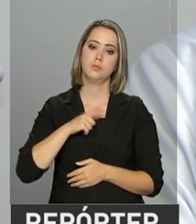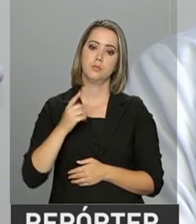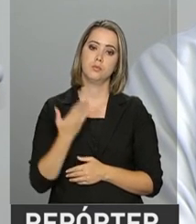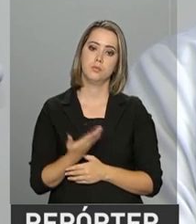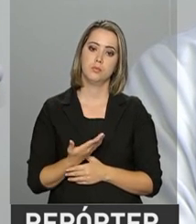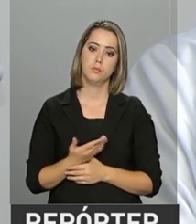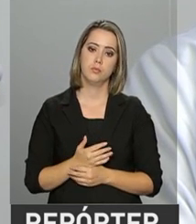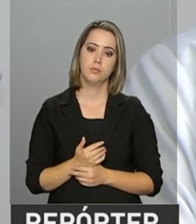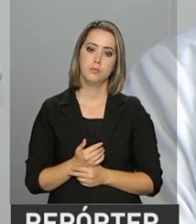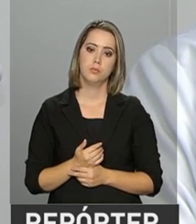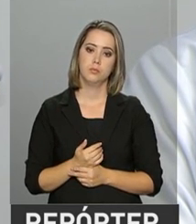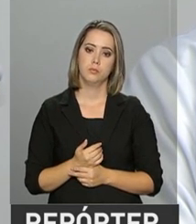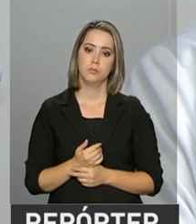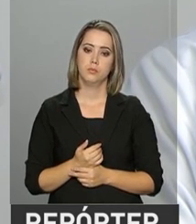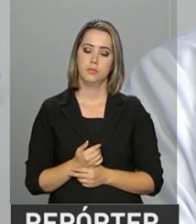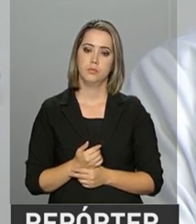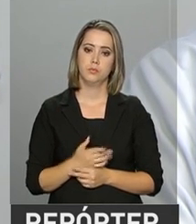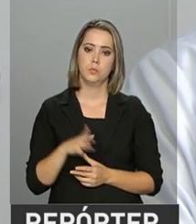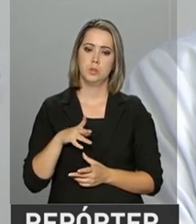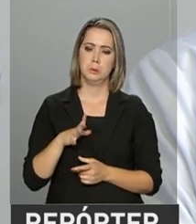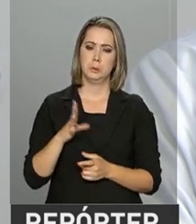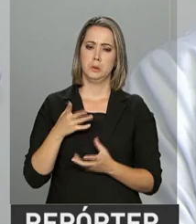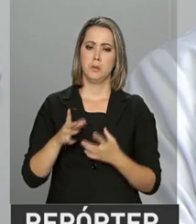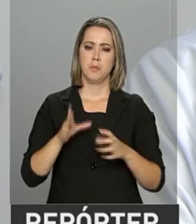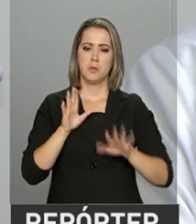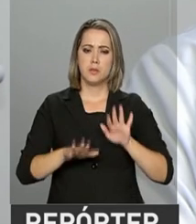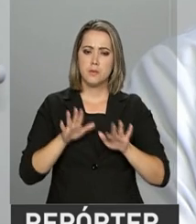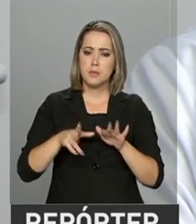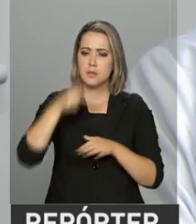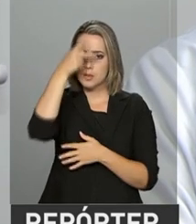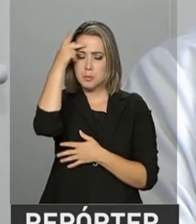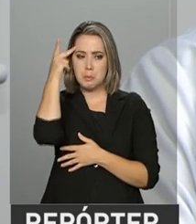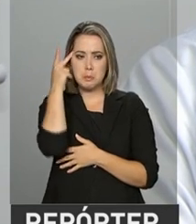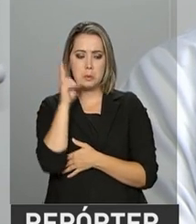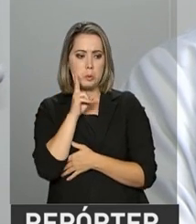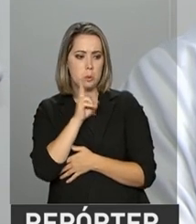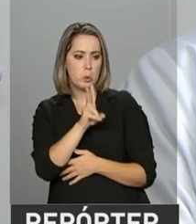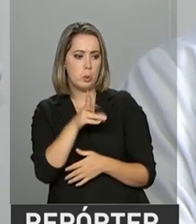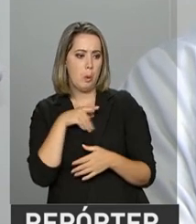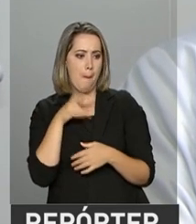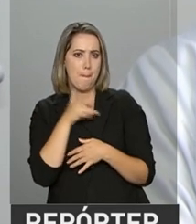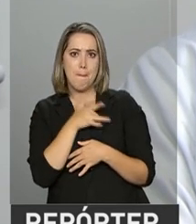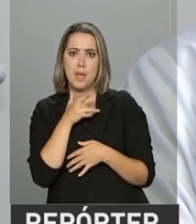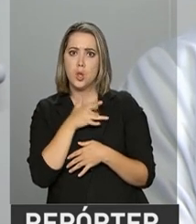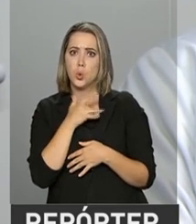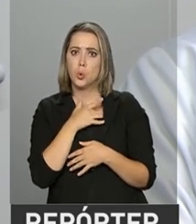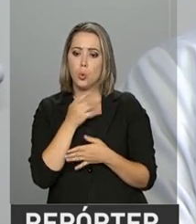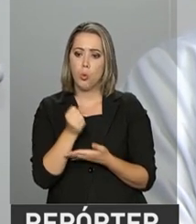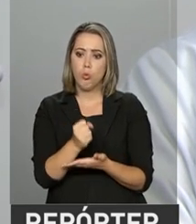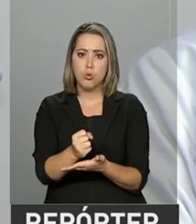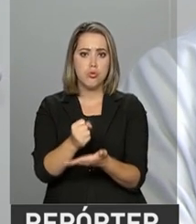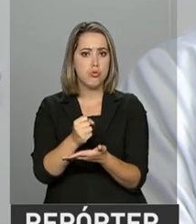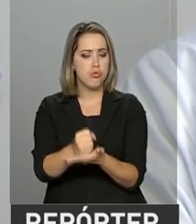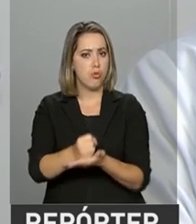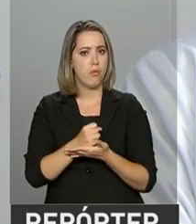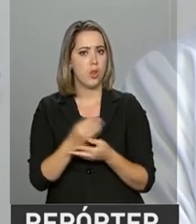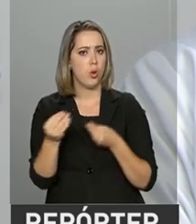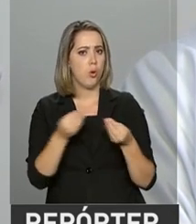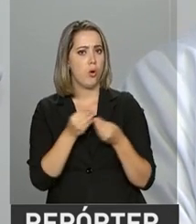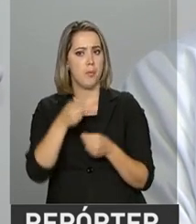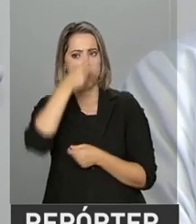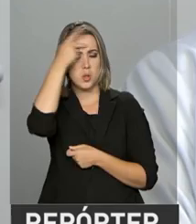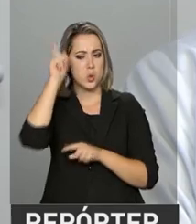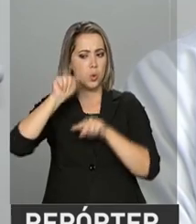uma demanda, uma resistência por causa da questão do medo de como vai ficar meu ente